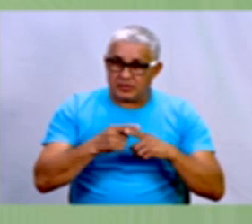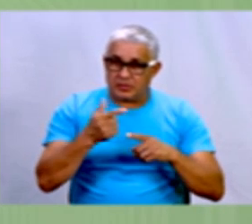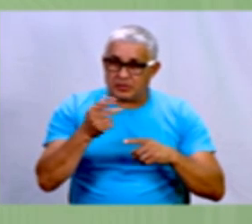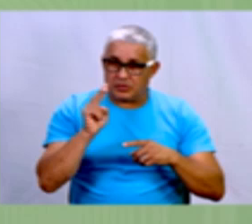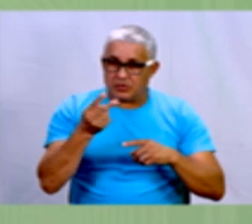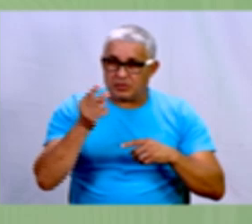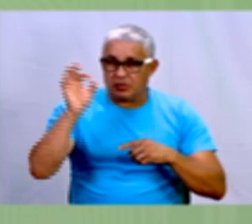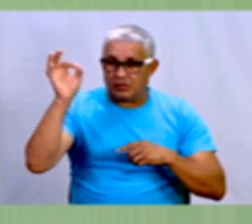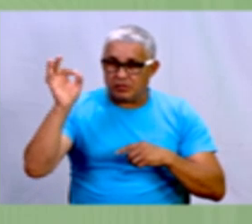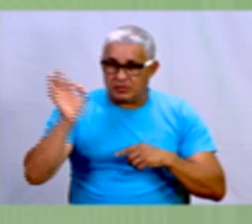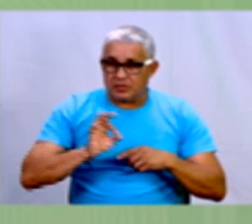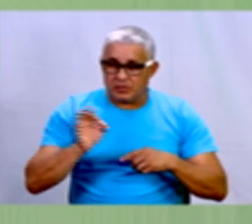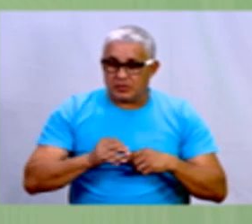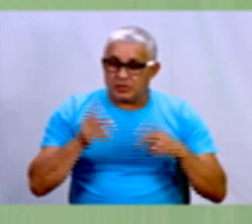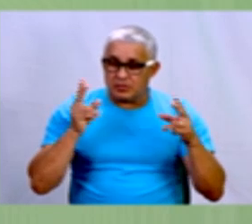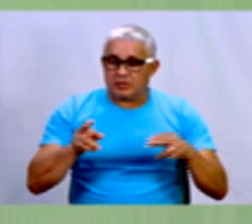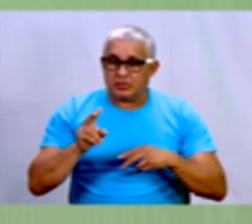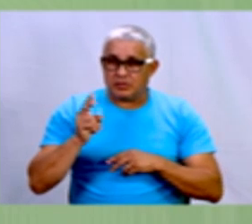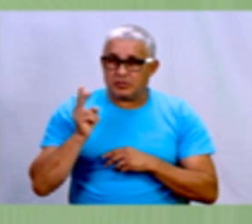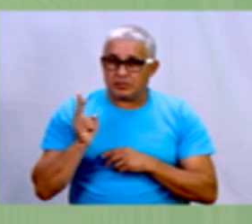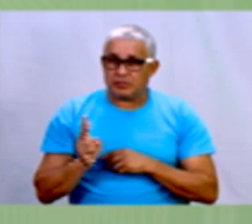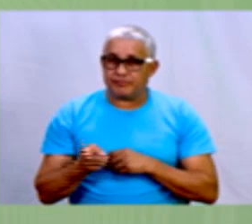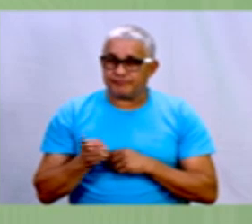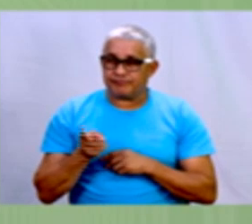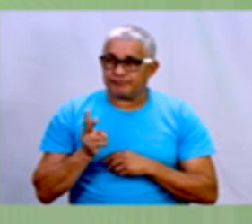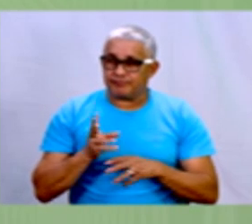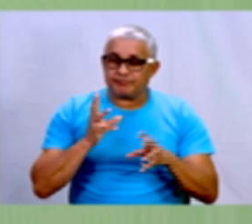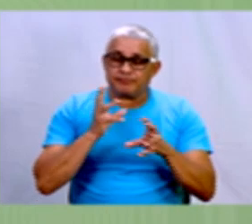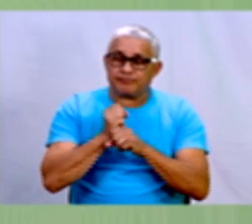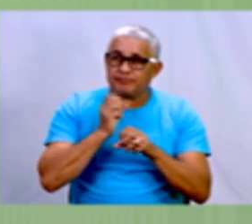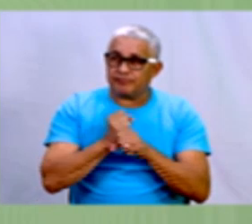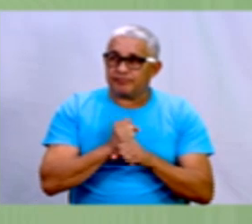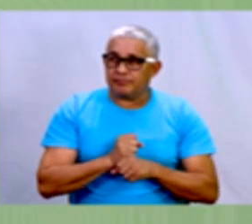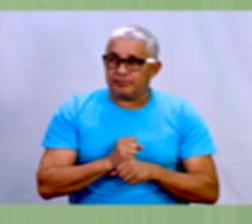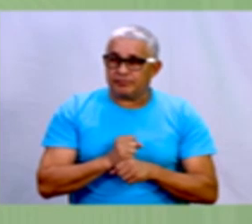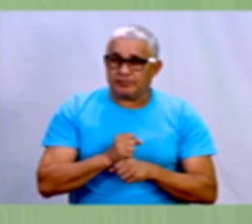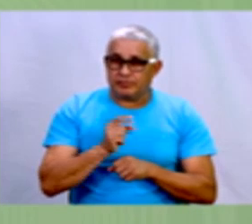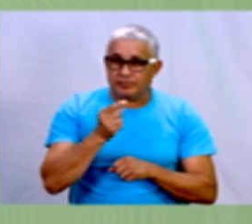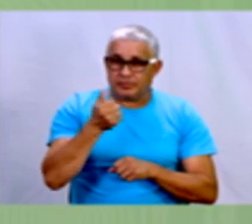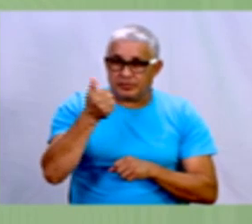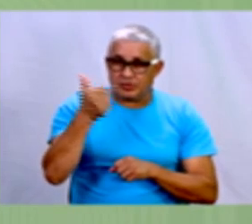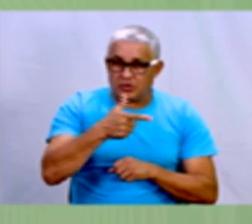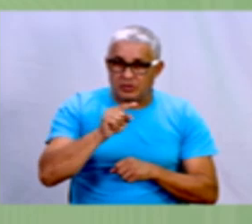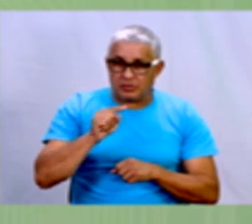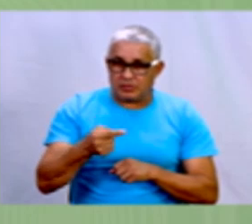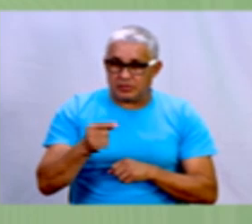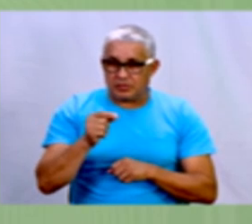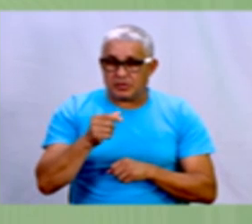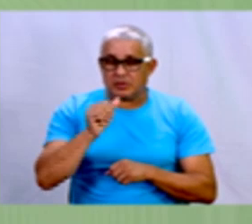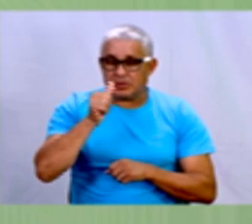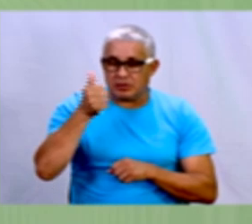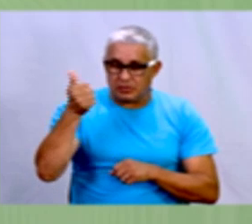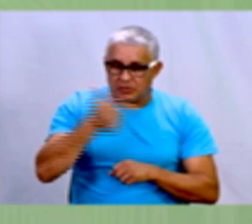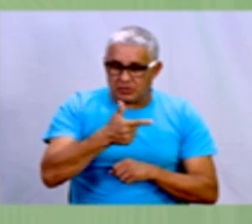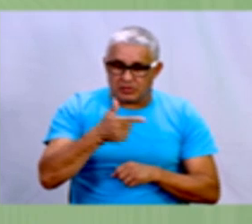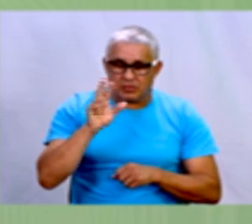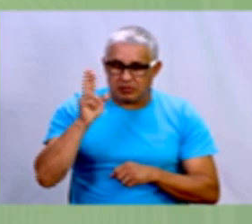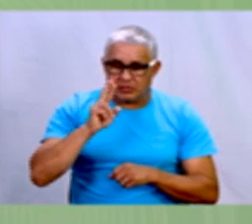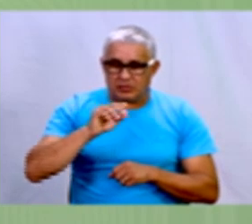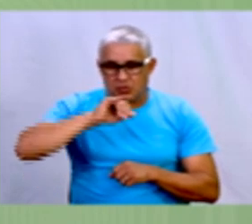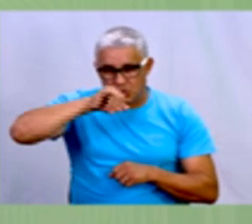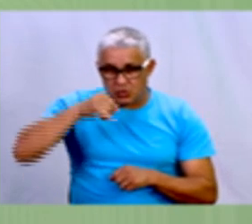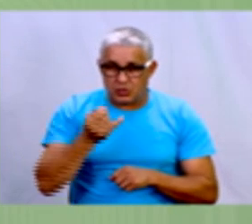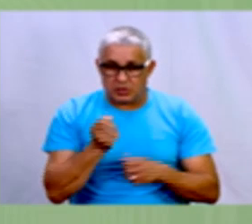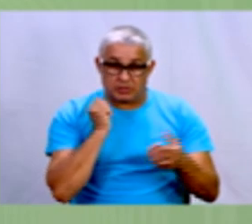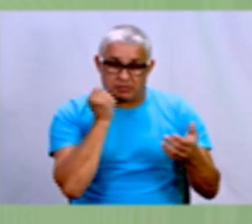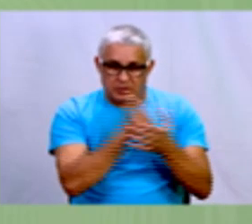2% é igual a R$2. Isso vai totalizar que eu vou pagar R$12 de juros, tá? Aí o